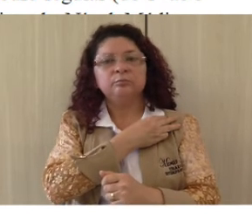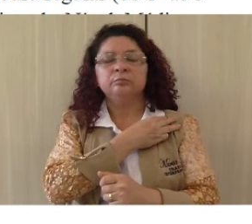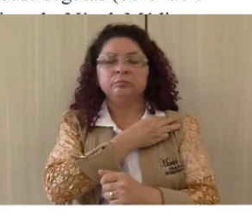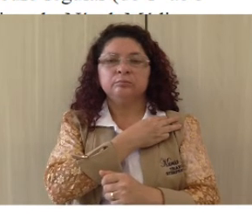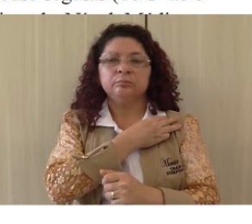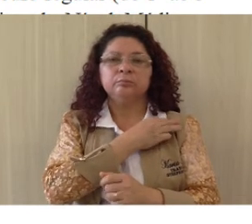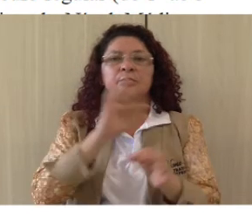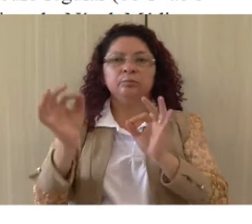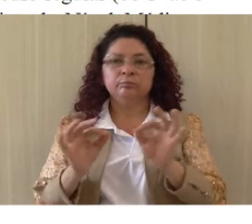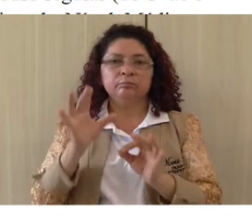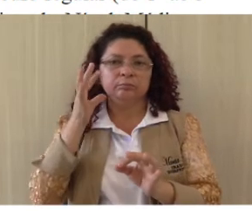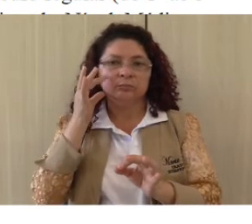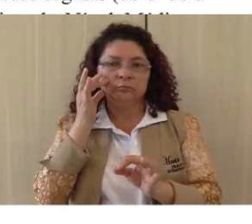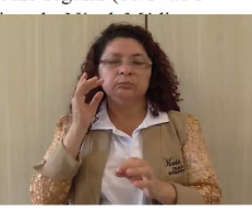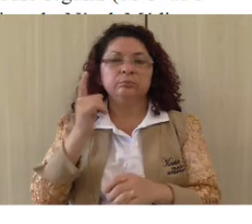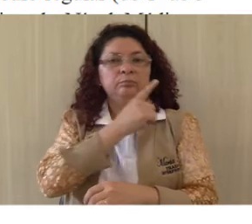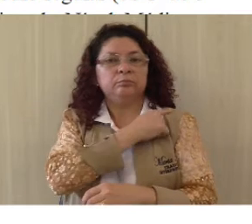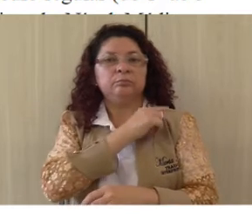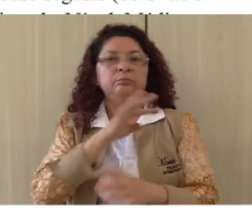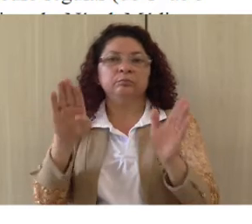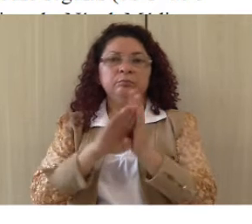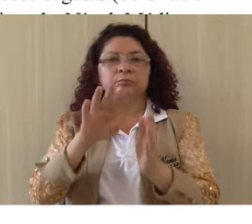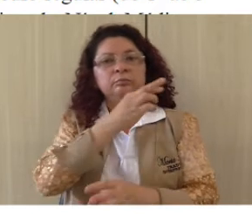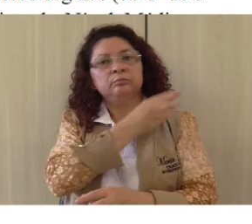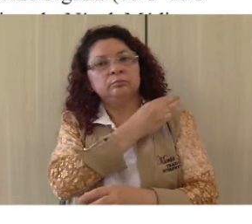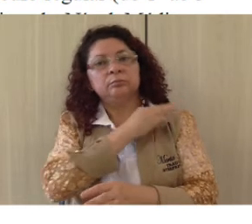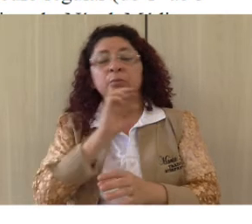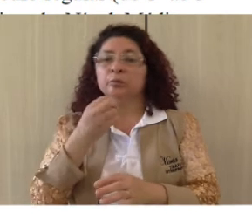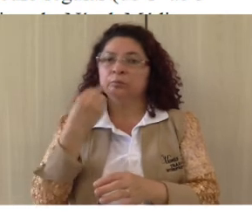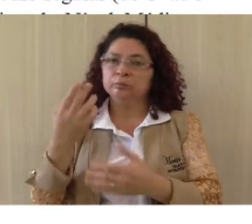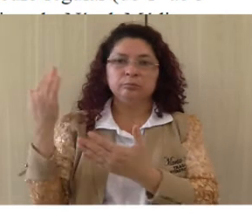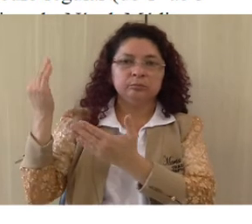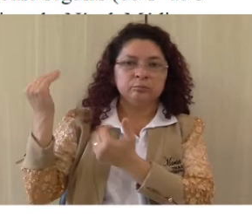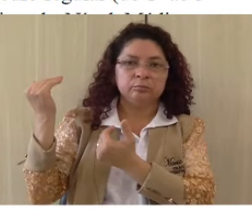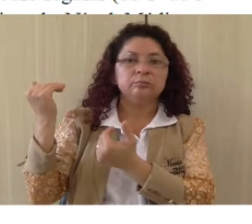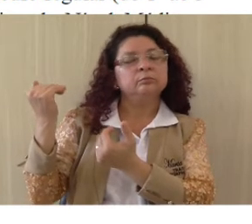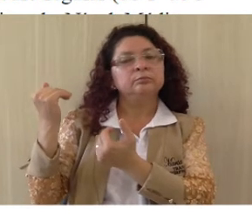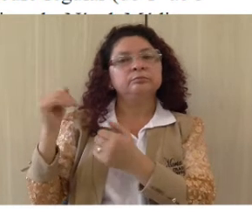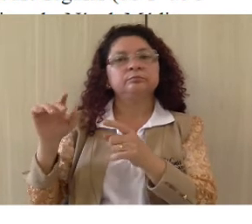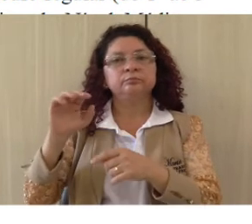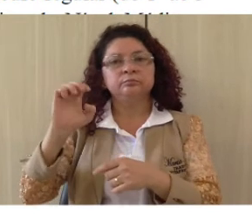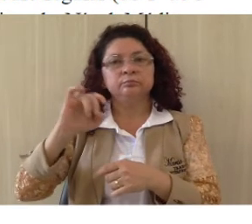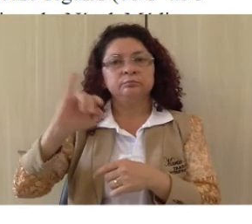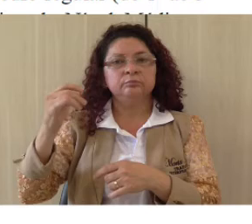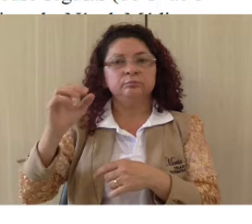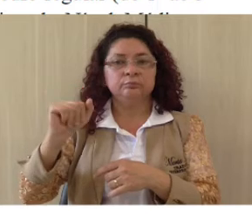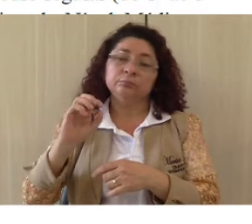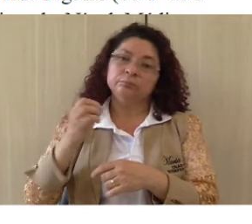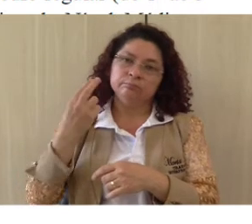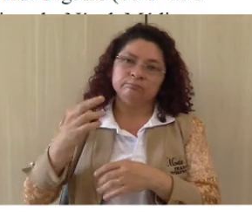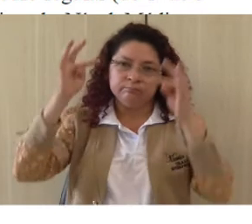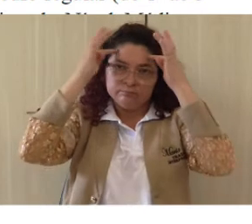médio regular, do primeiro ao terceiro ano, ou na educação de jovens e adultos, EJA, ou em